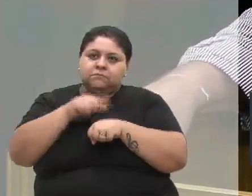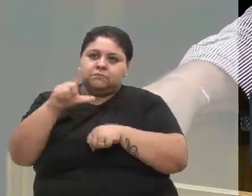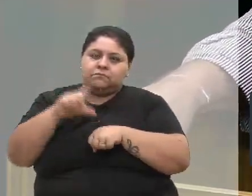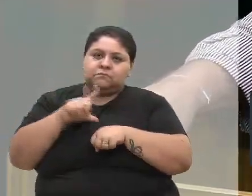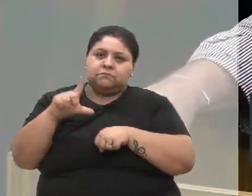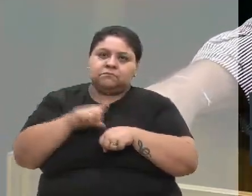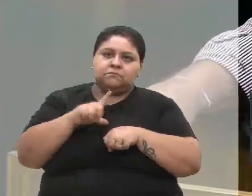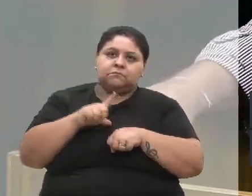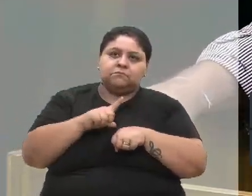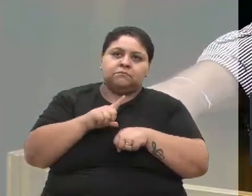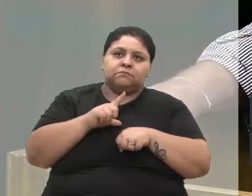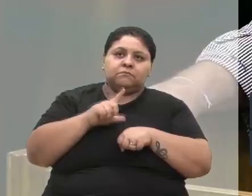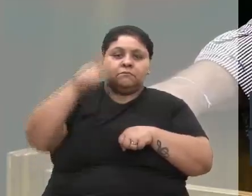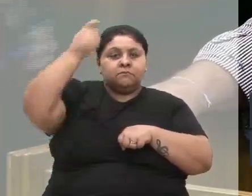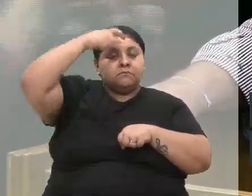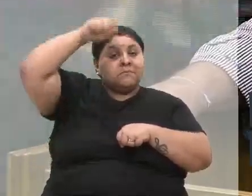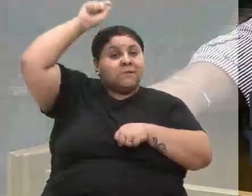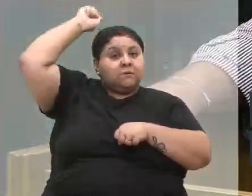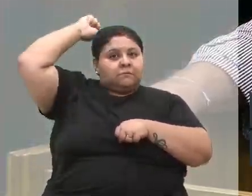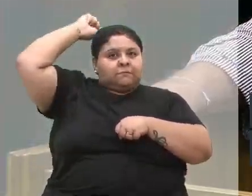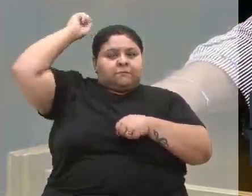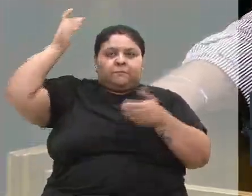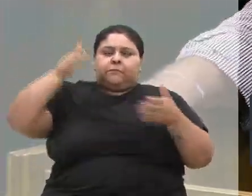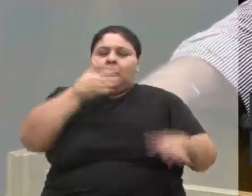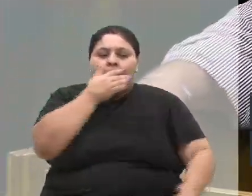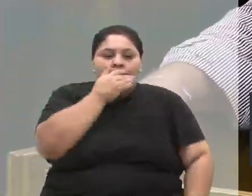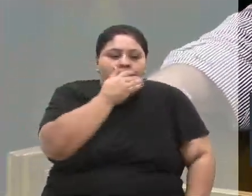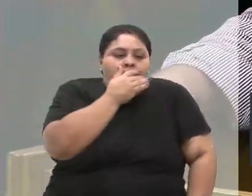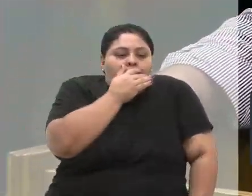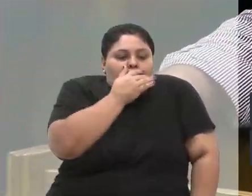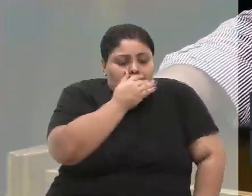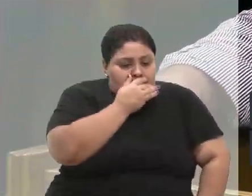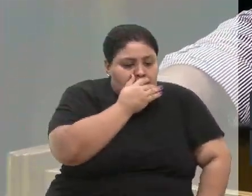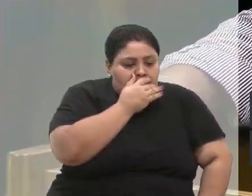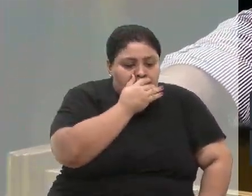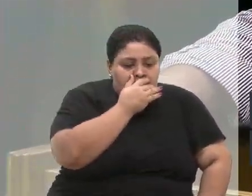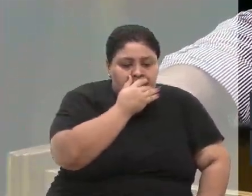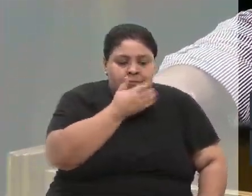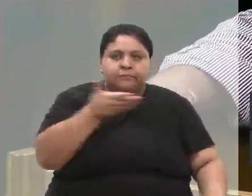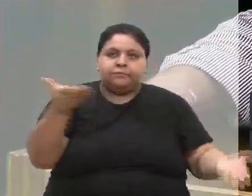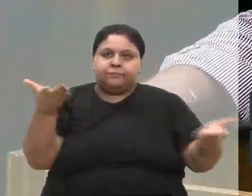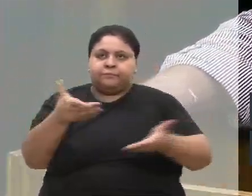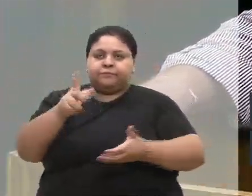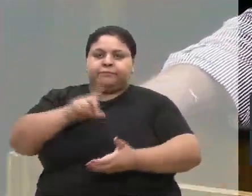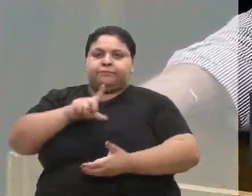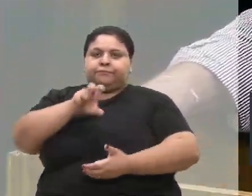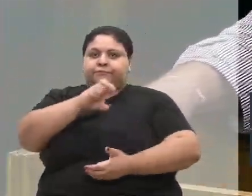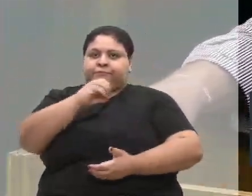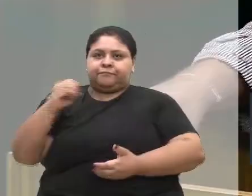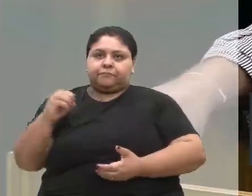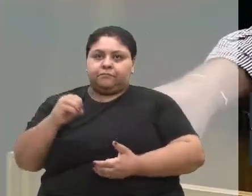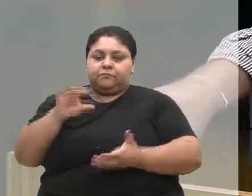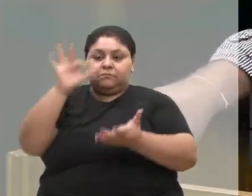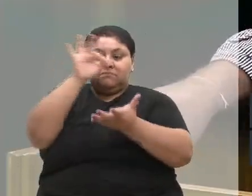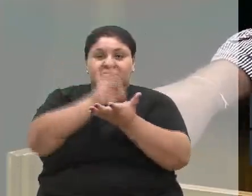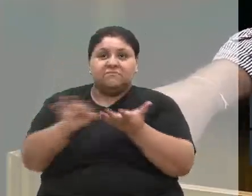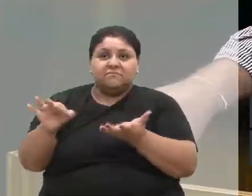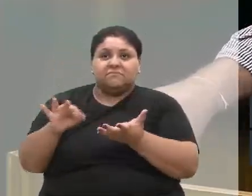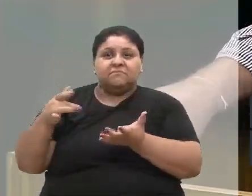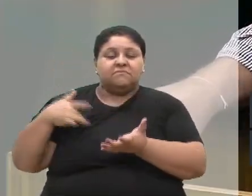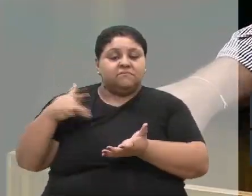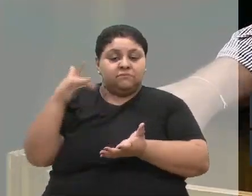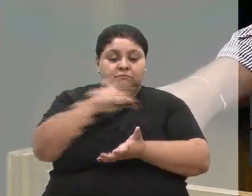vai ser lá na UX, já tem 500 inscritos. Tem 500 inscritos. Então, a saúde